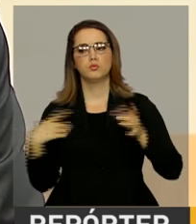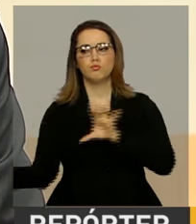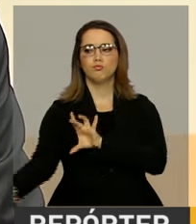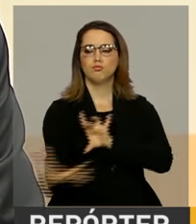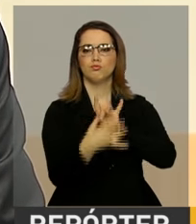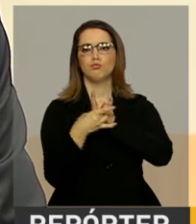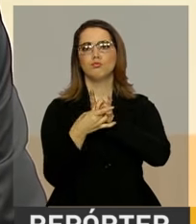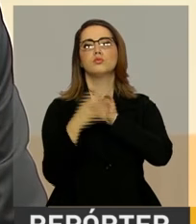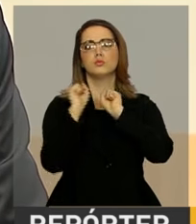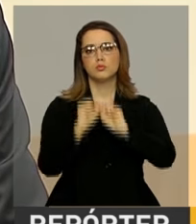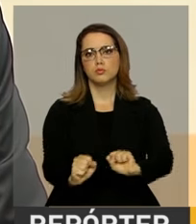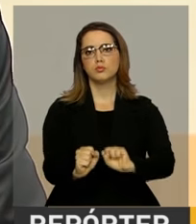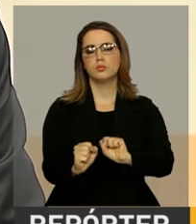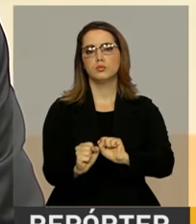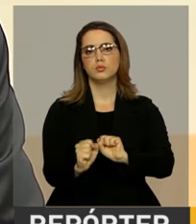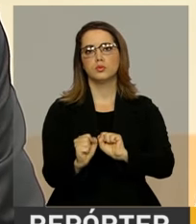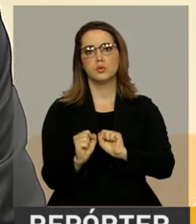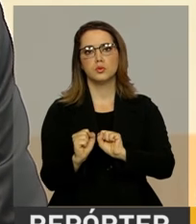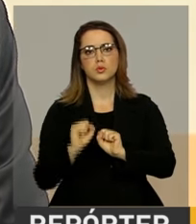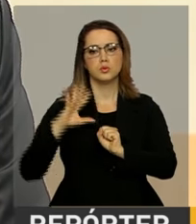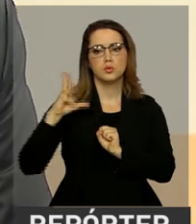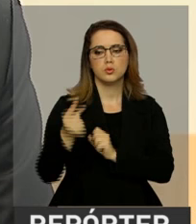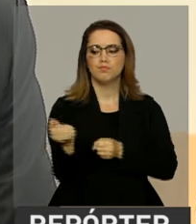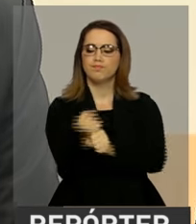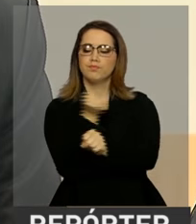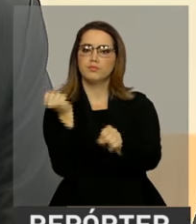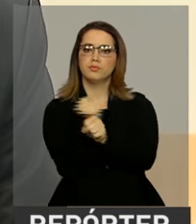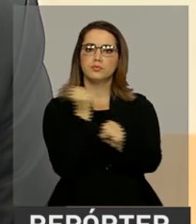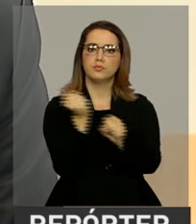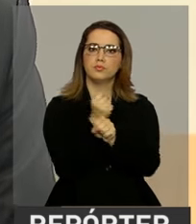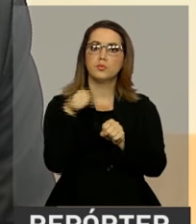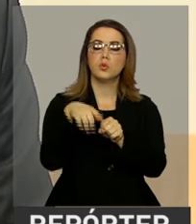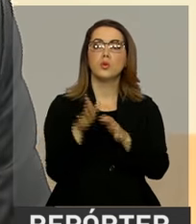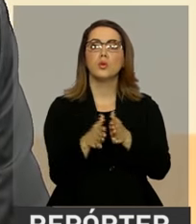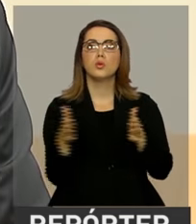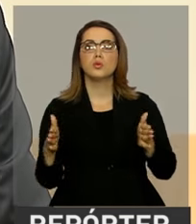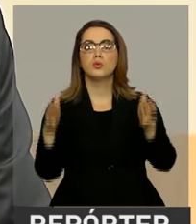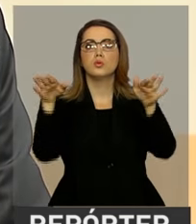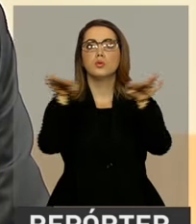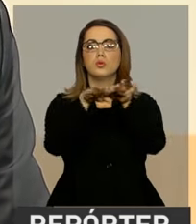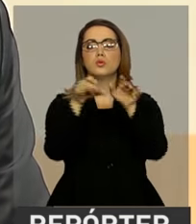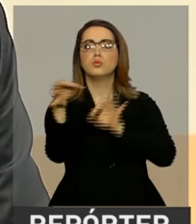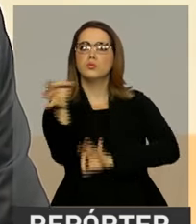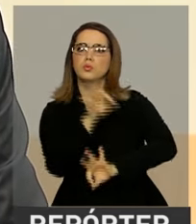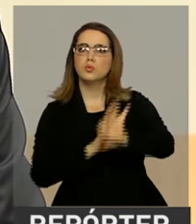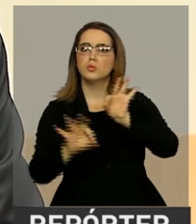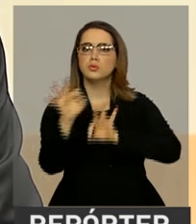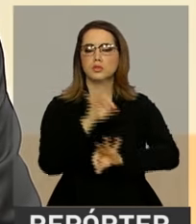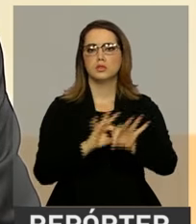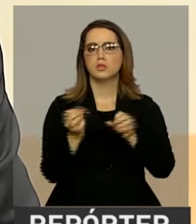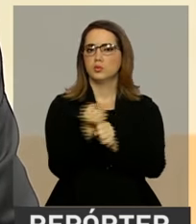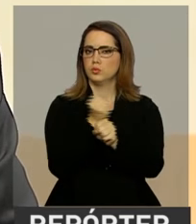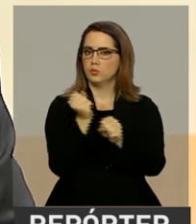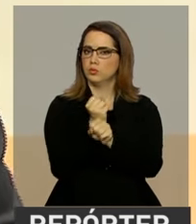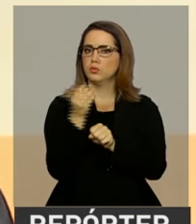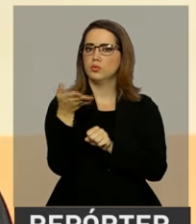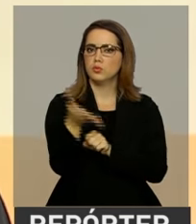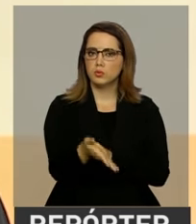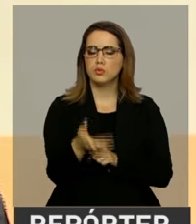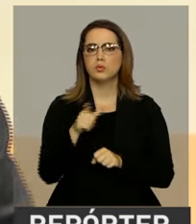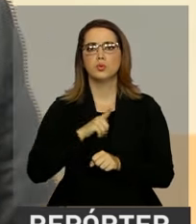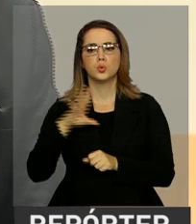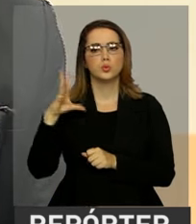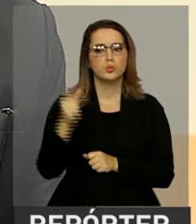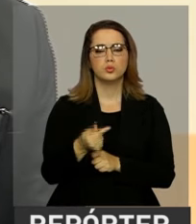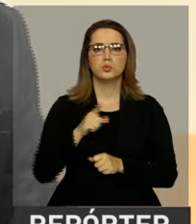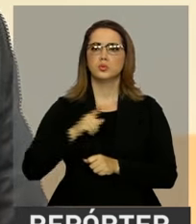parceria permitiu toda a reforma desse andar e a instalação de um centro de cooperação policial internacional, com